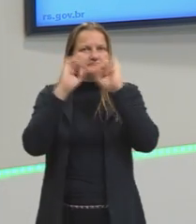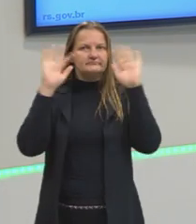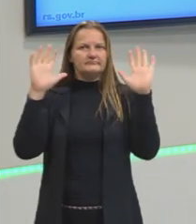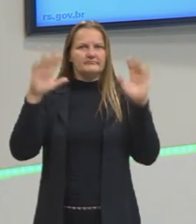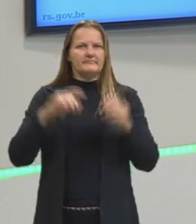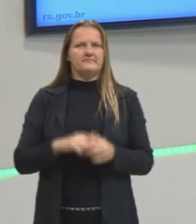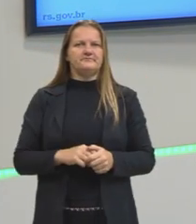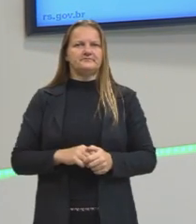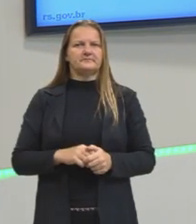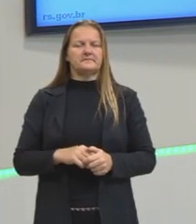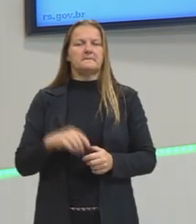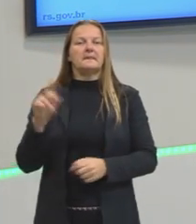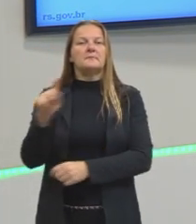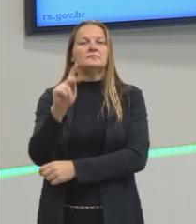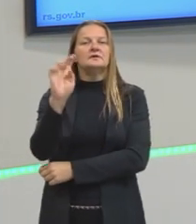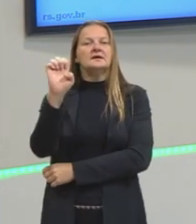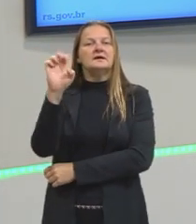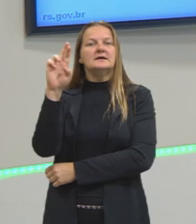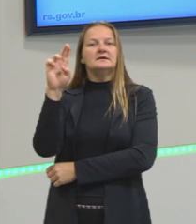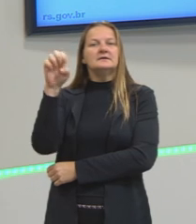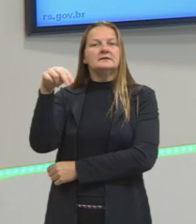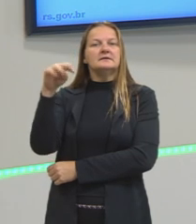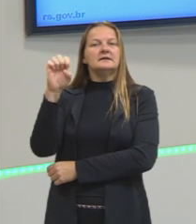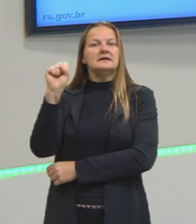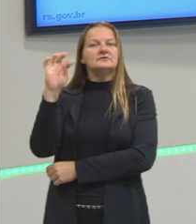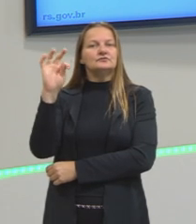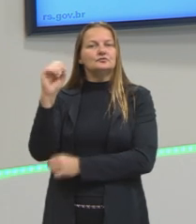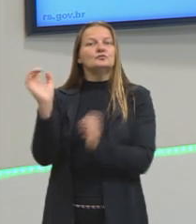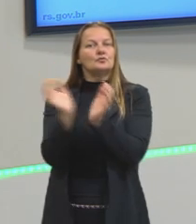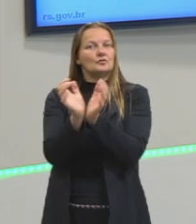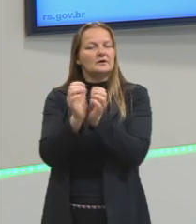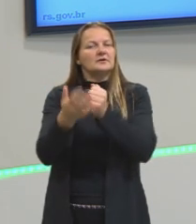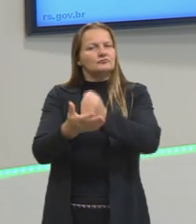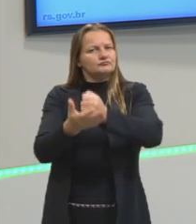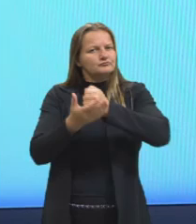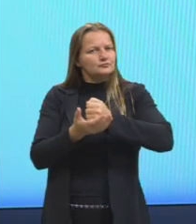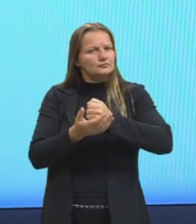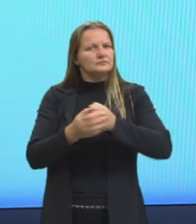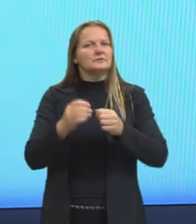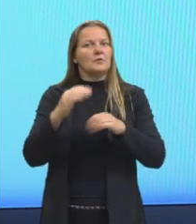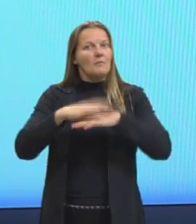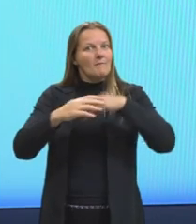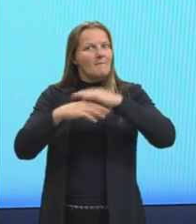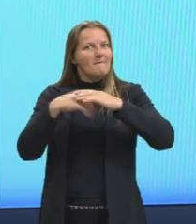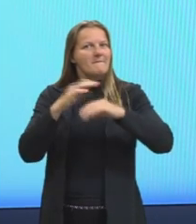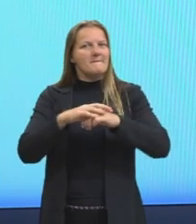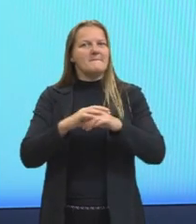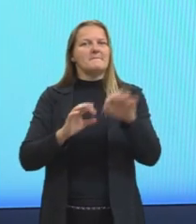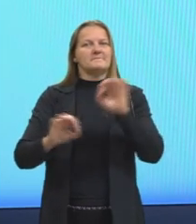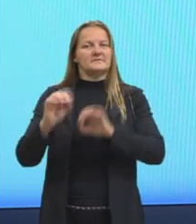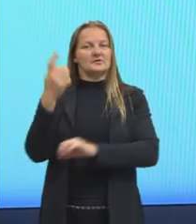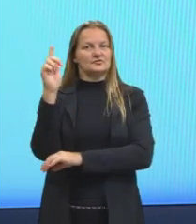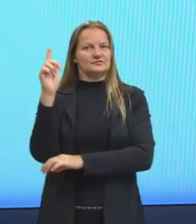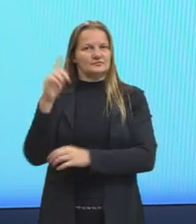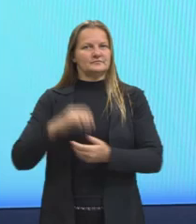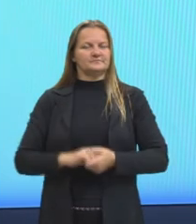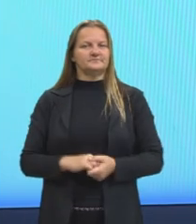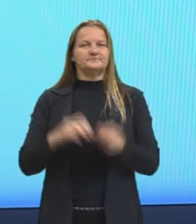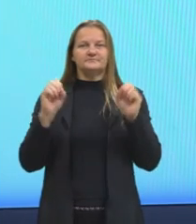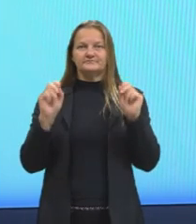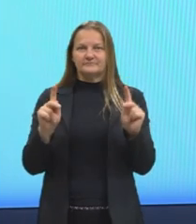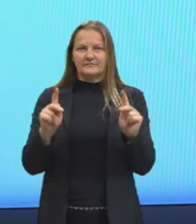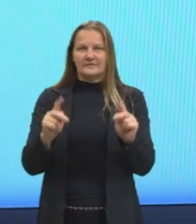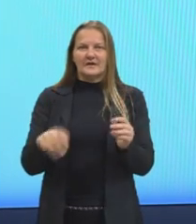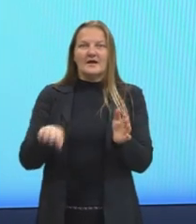dúvida e o professor Ernesto Luiz Alves que é o meu colega né o colega que me dá apoio aí nessa parte da geografia tá